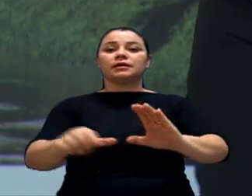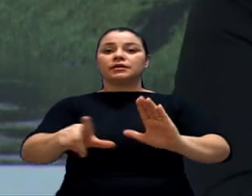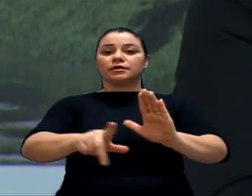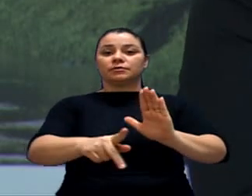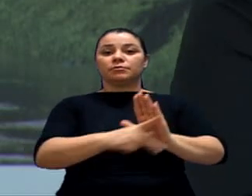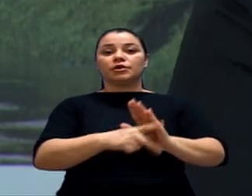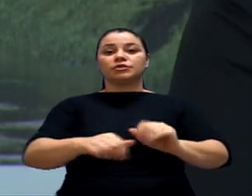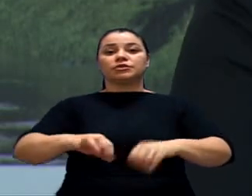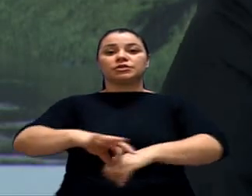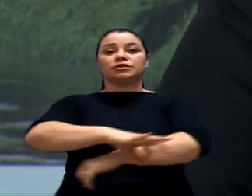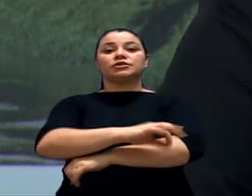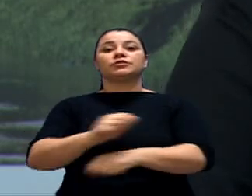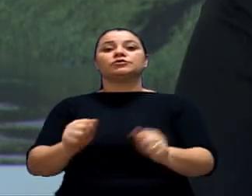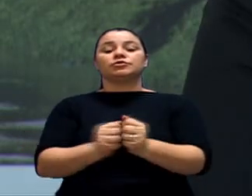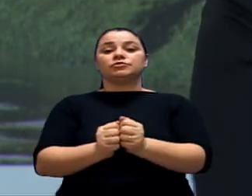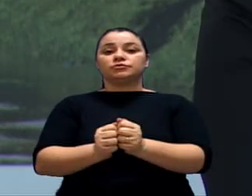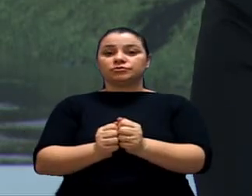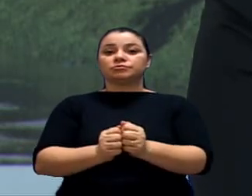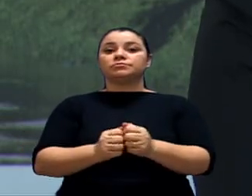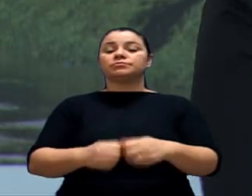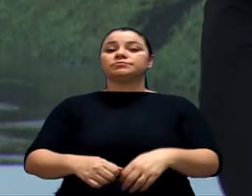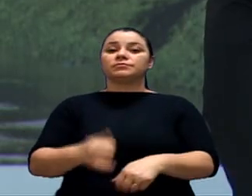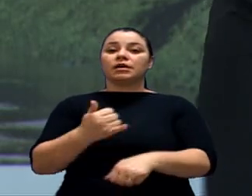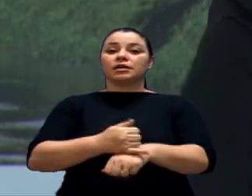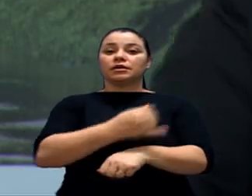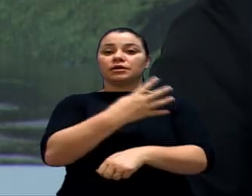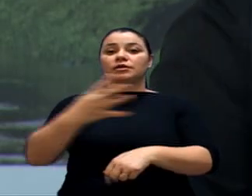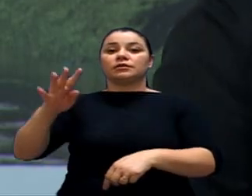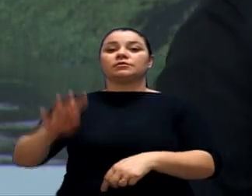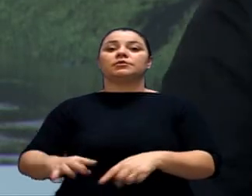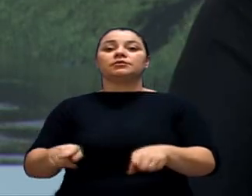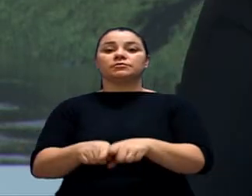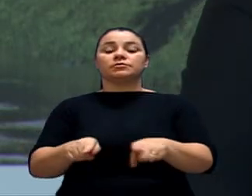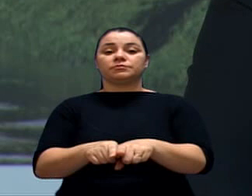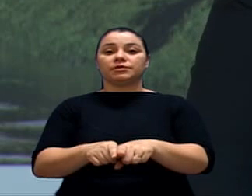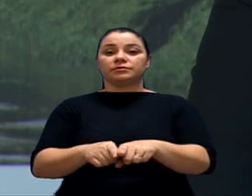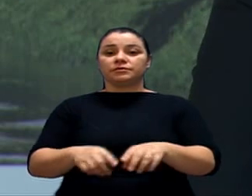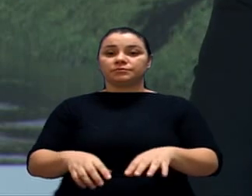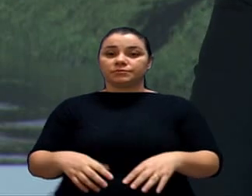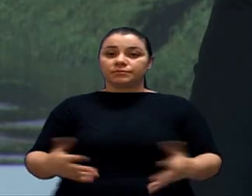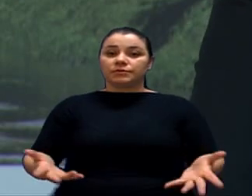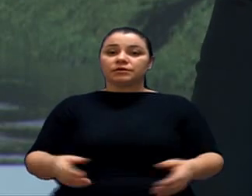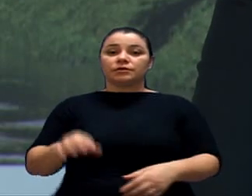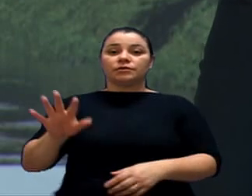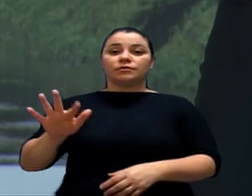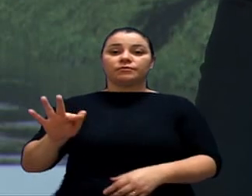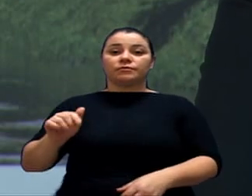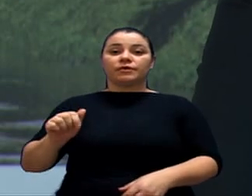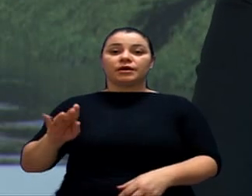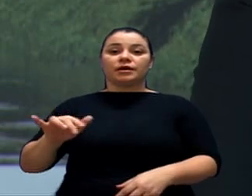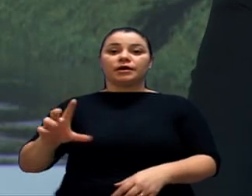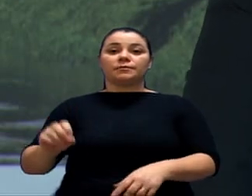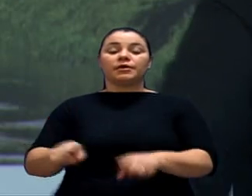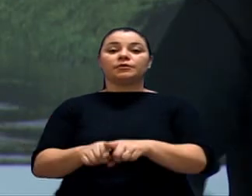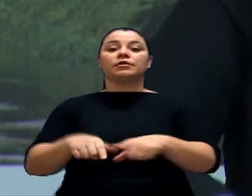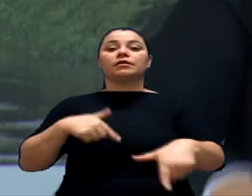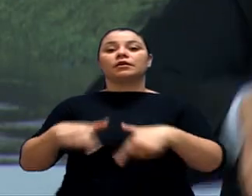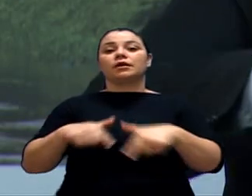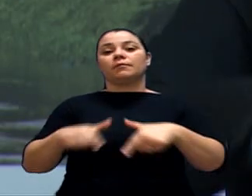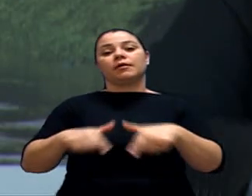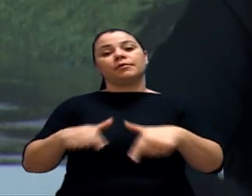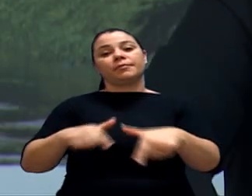CPFL, junto aí ao nosso coordenador, aí, o coordenador regional aqui da CPFL, o Fábio Barroso, o trabalho é constante.